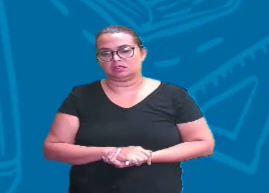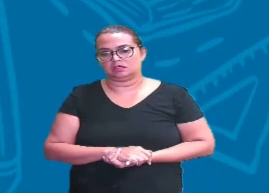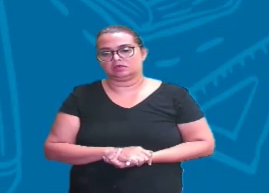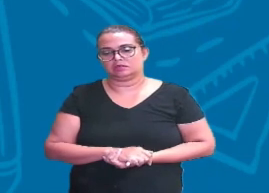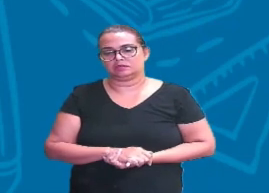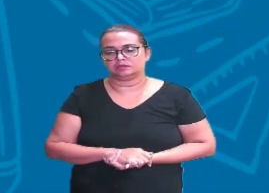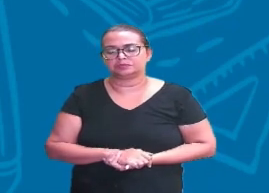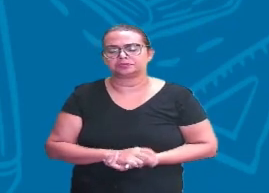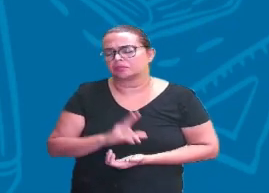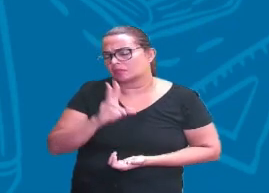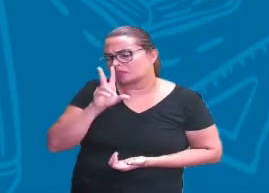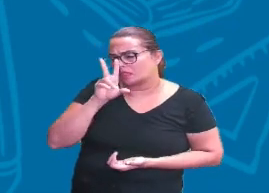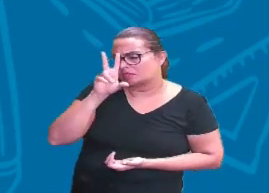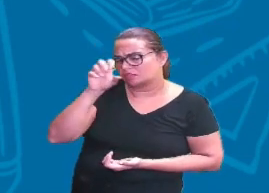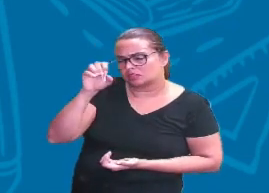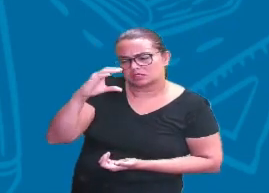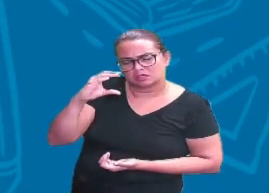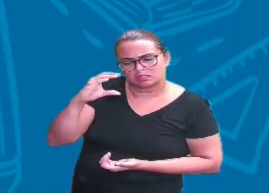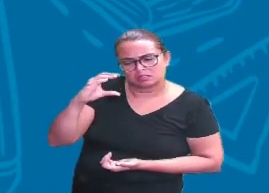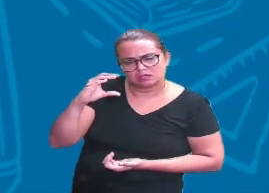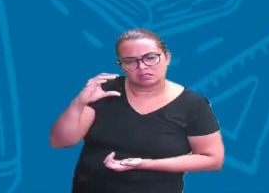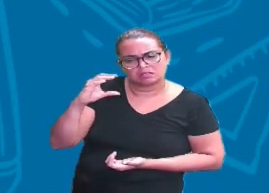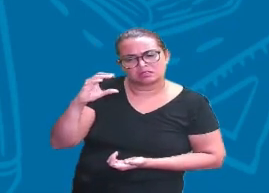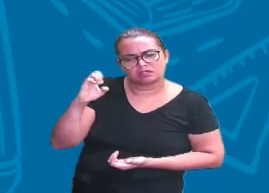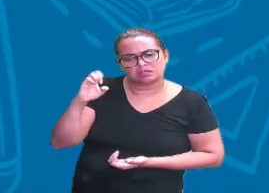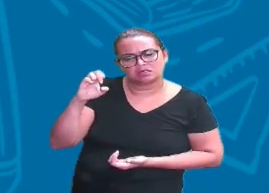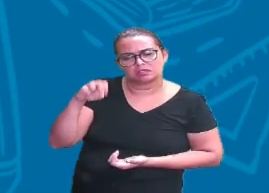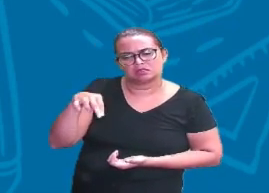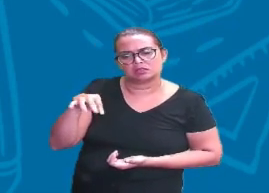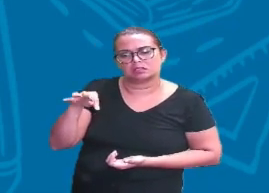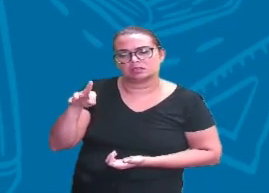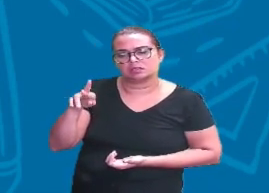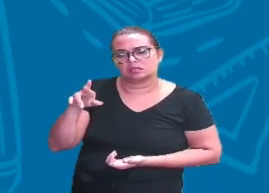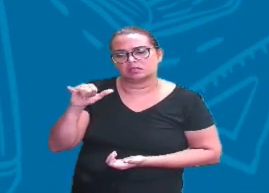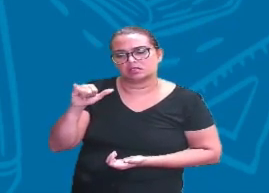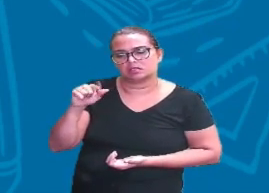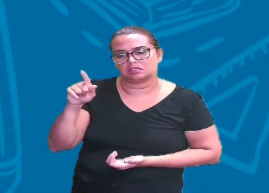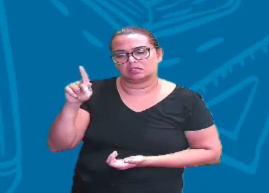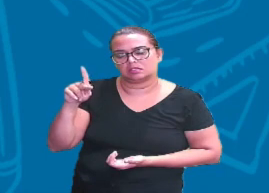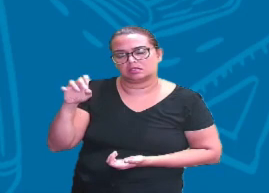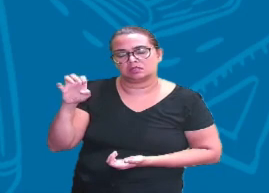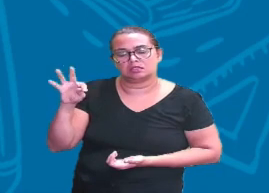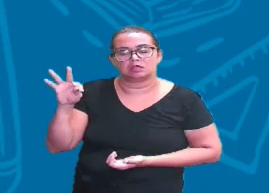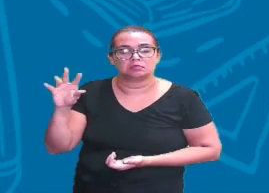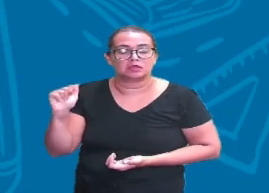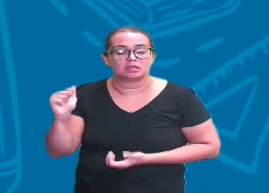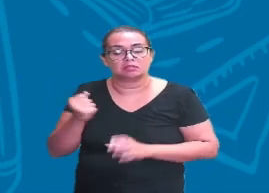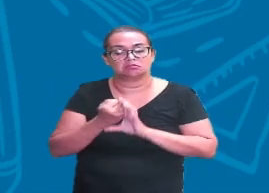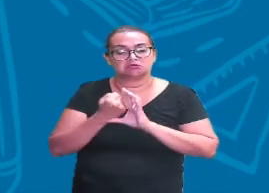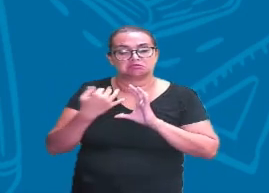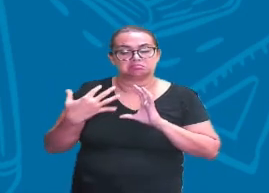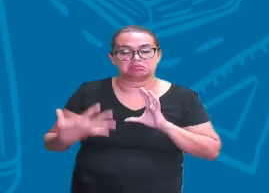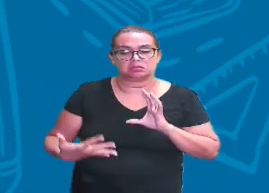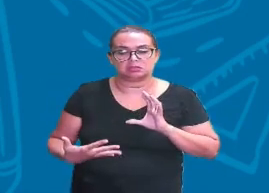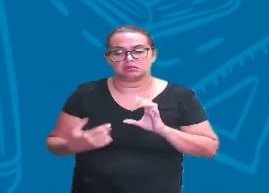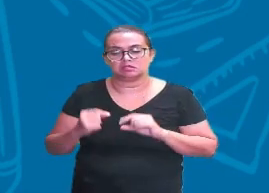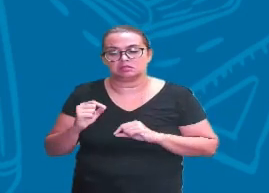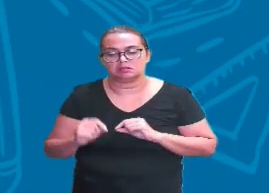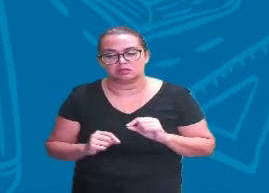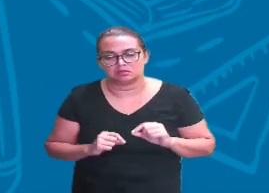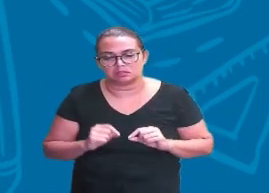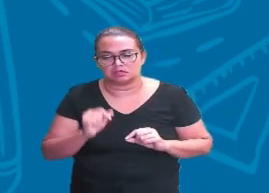Centrípeta. O que é, pessoal? Força centrípeta. Ó, a força centrípeta, ela tem como característica, tá? Se eu pegar